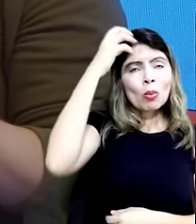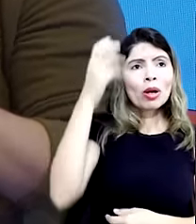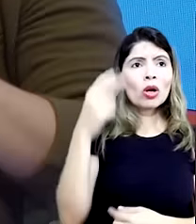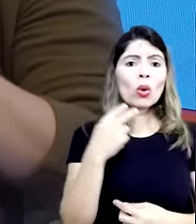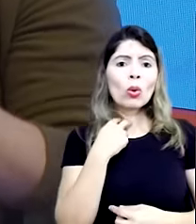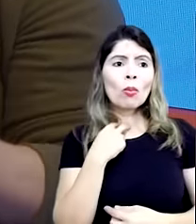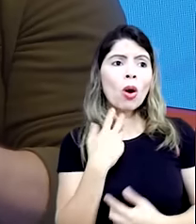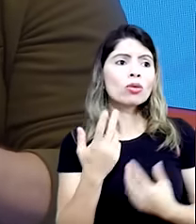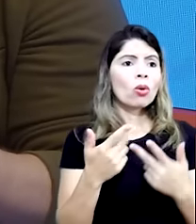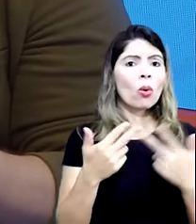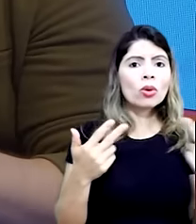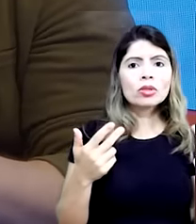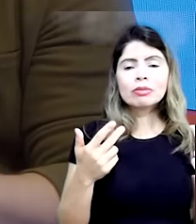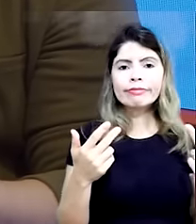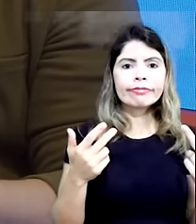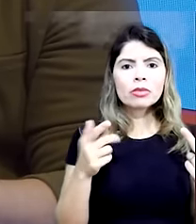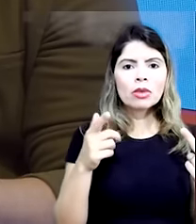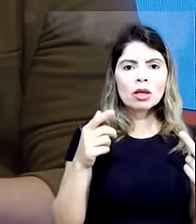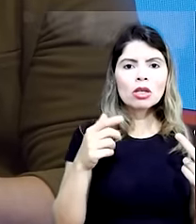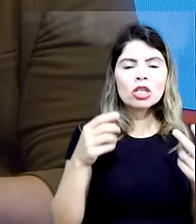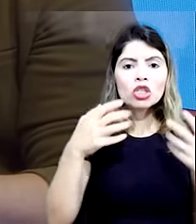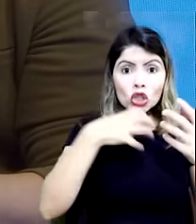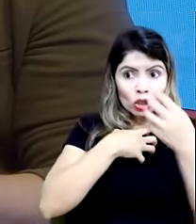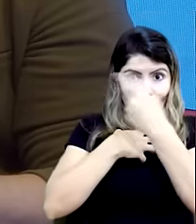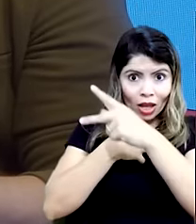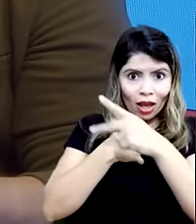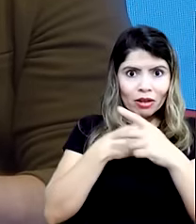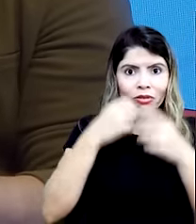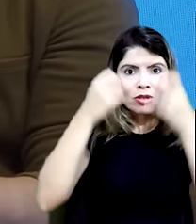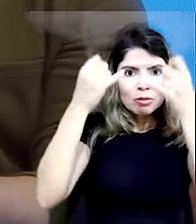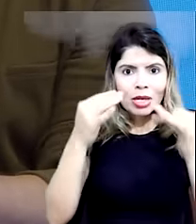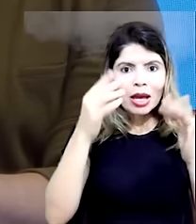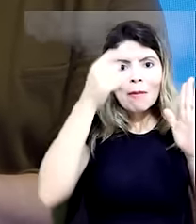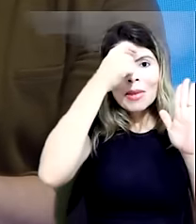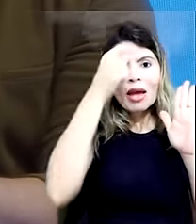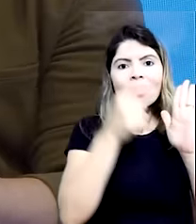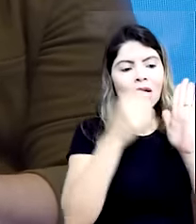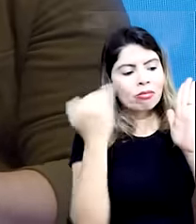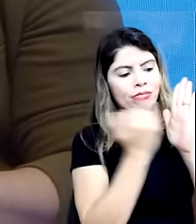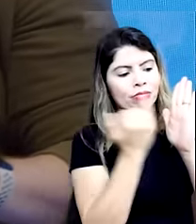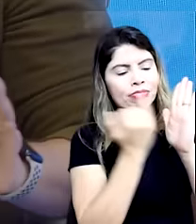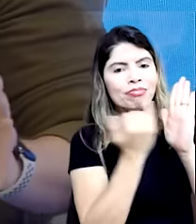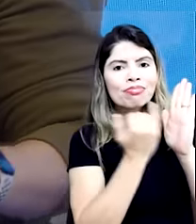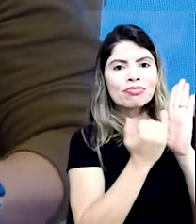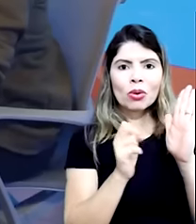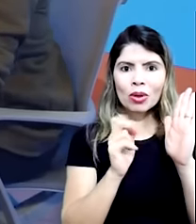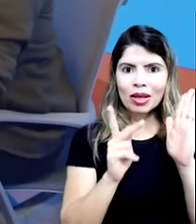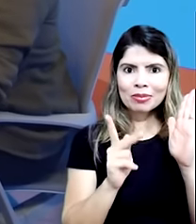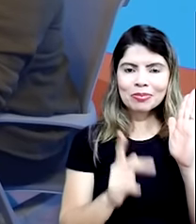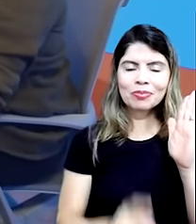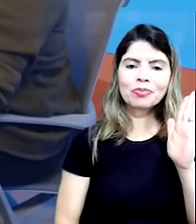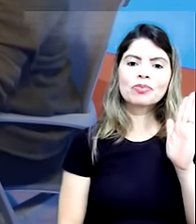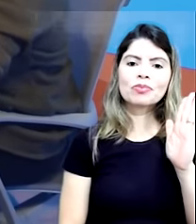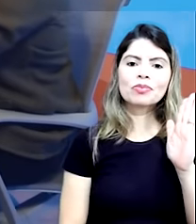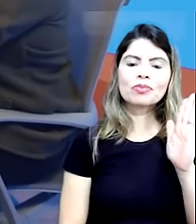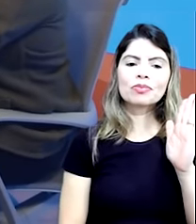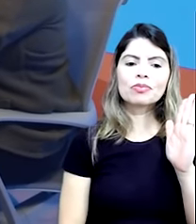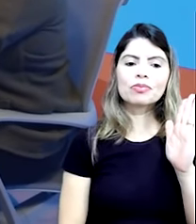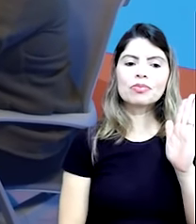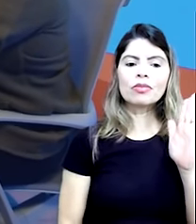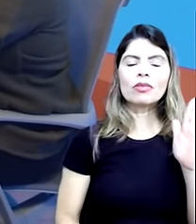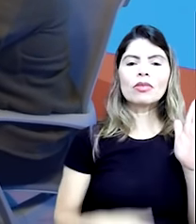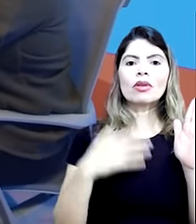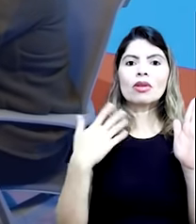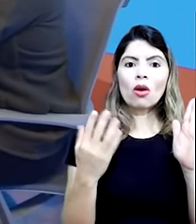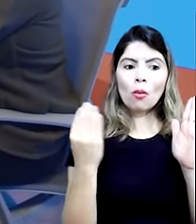tá coloquei uma uma situação só eu não não não é assim e aí